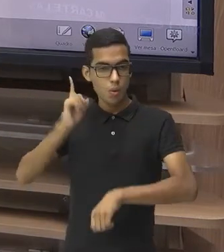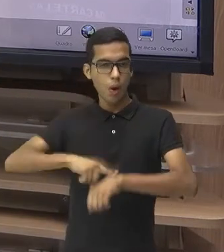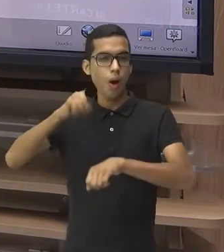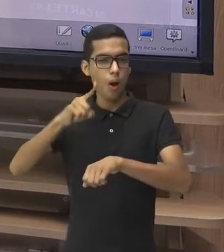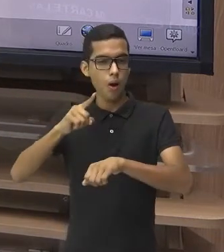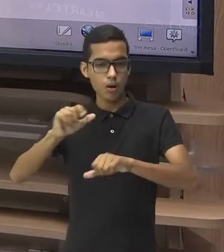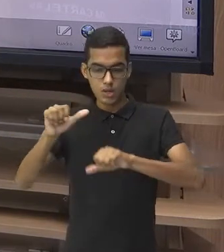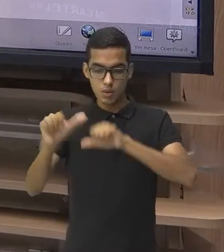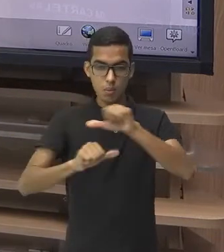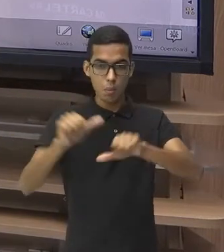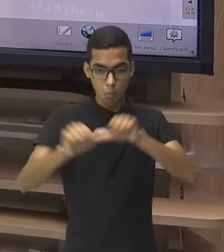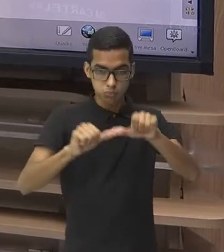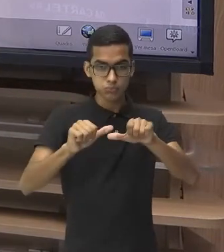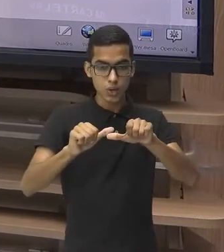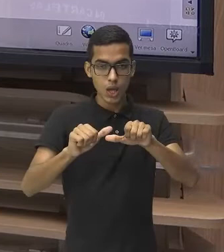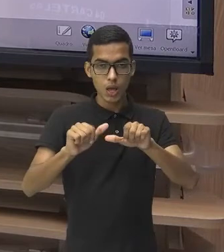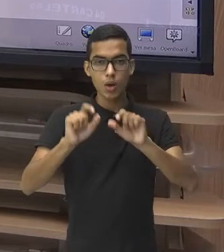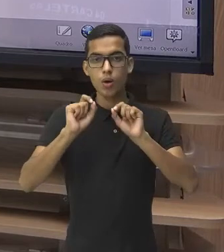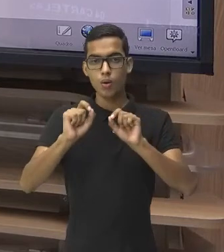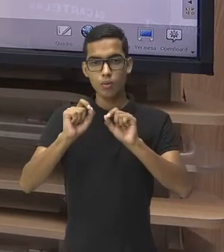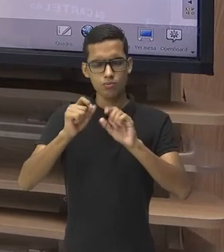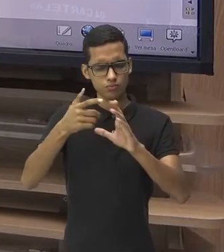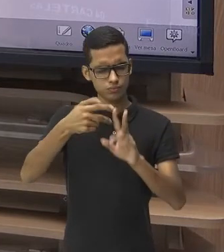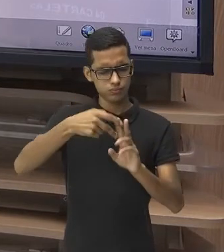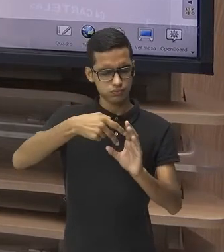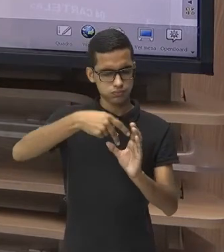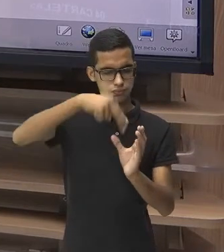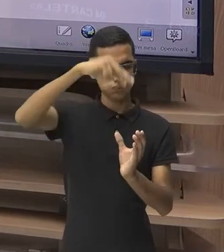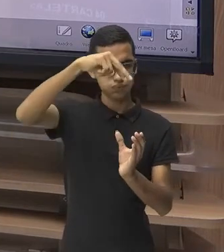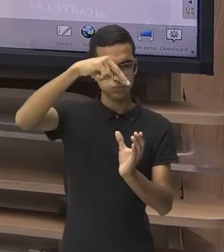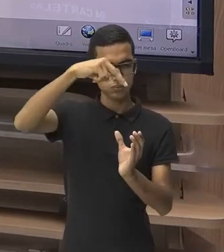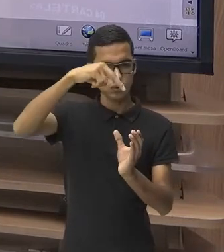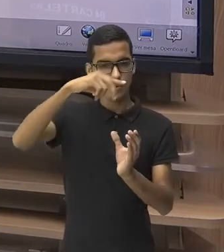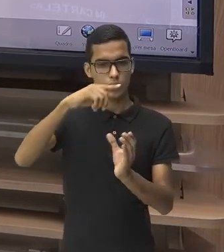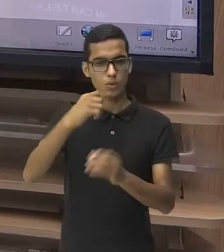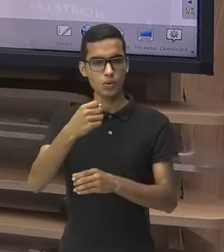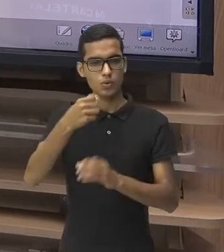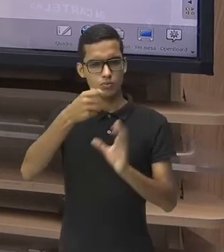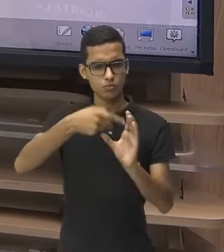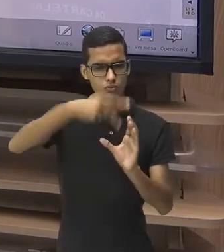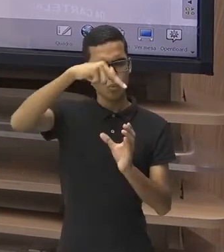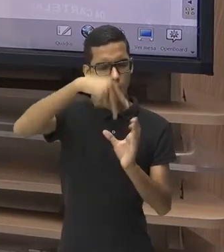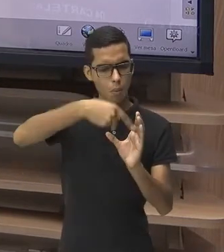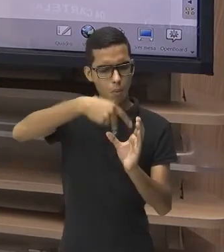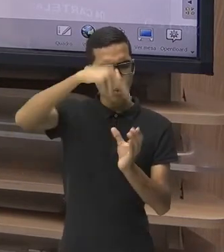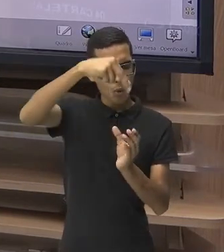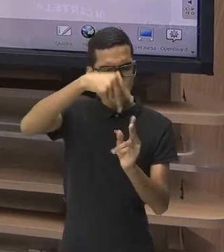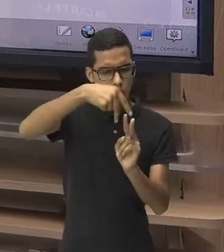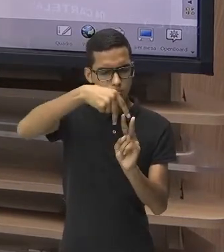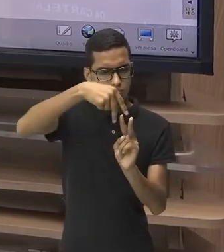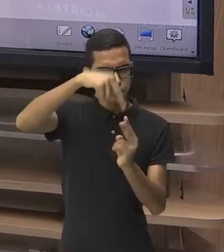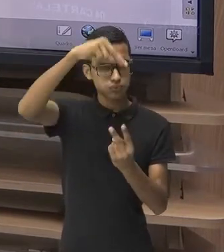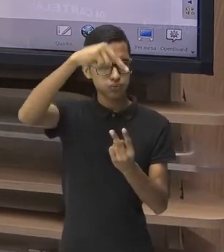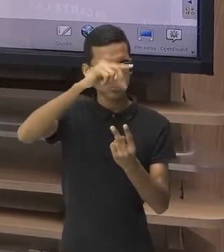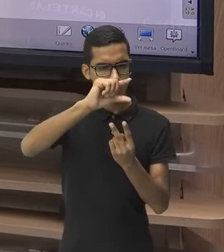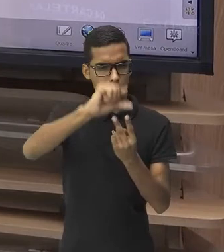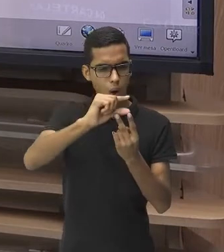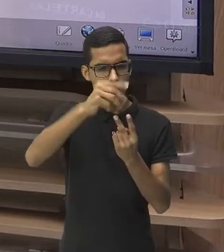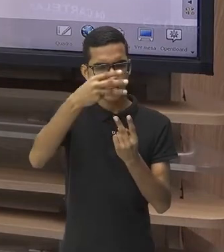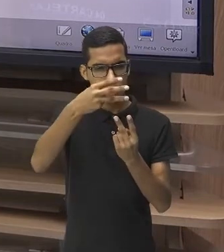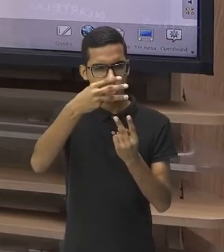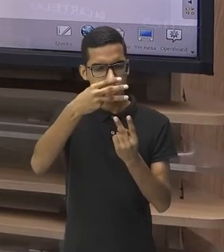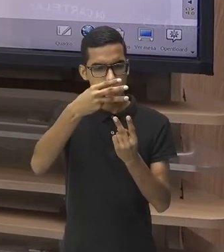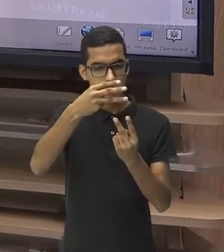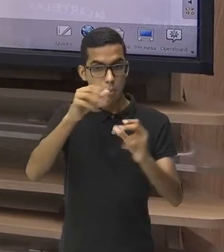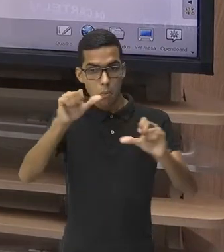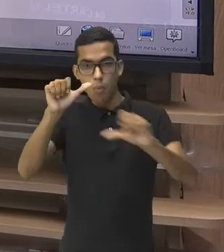de material, um cromossomo, né, vamos dizer, o cromossomo 3 trocou com o cromossomo 4, né, lá do cariótipo humano.